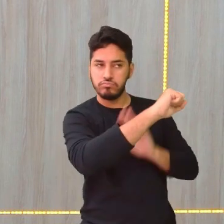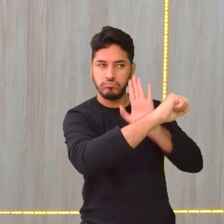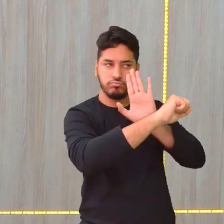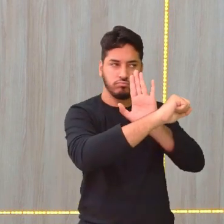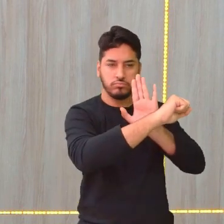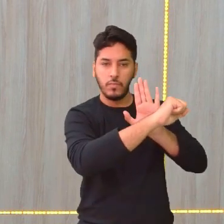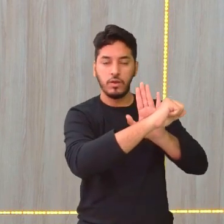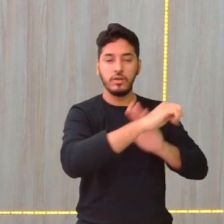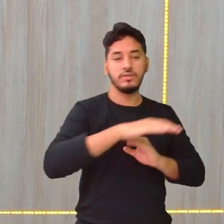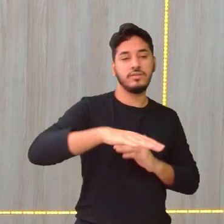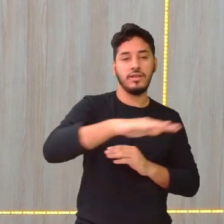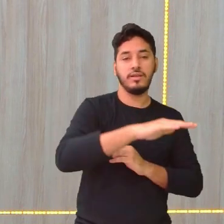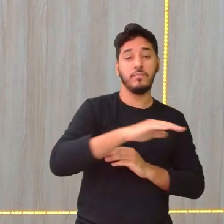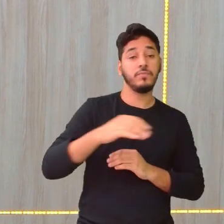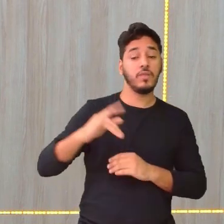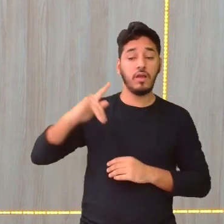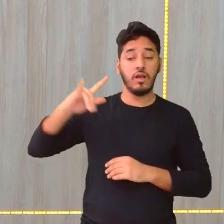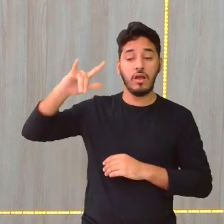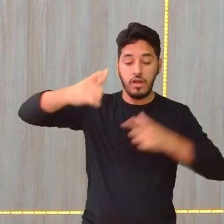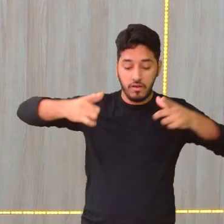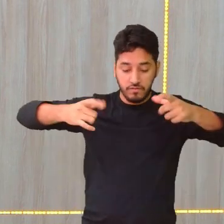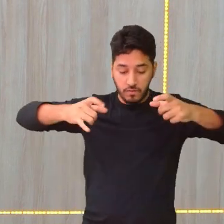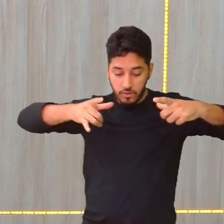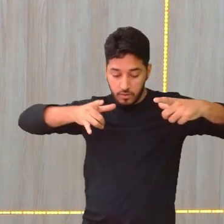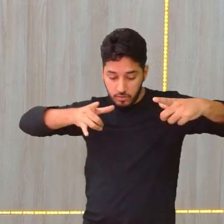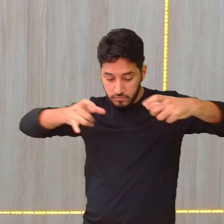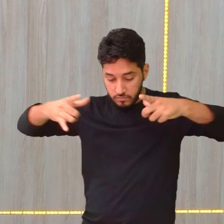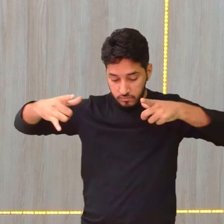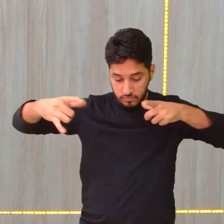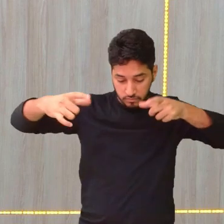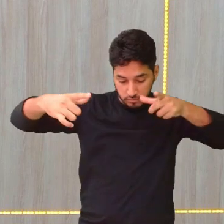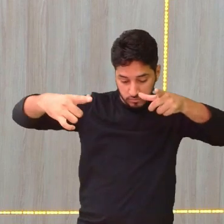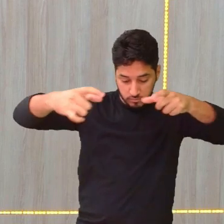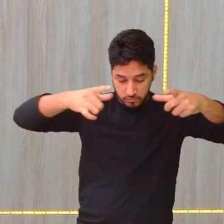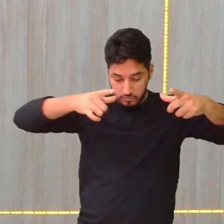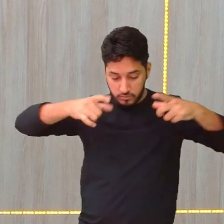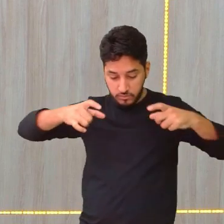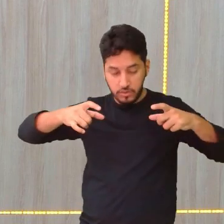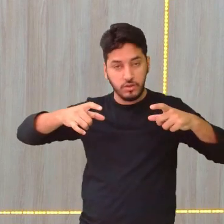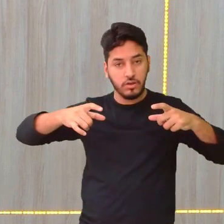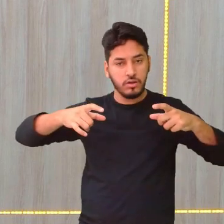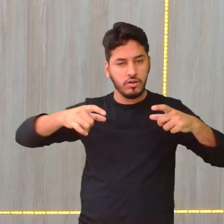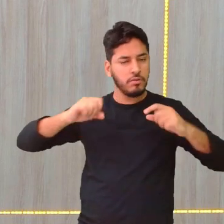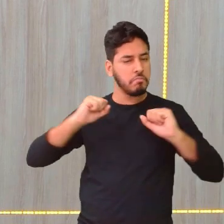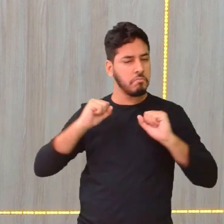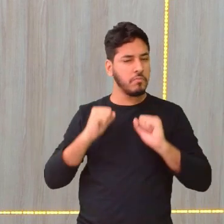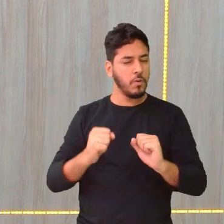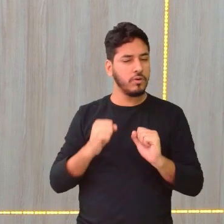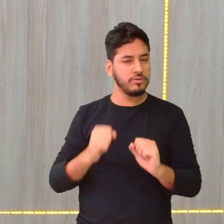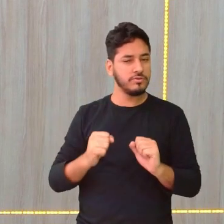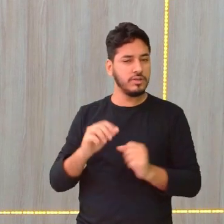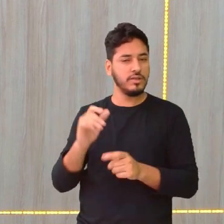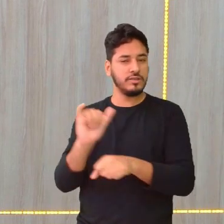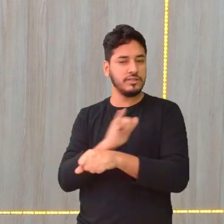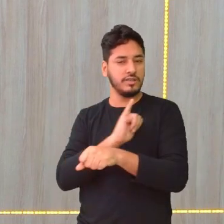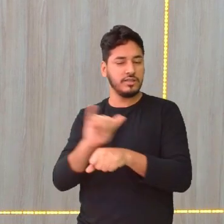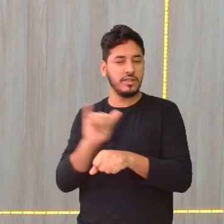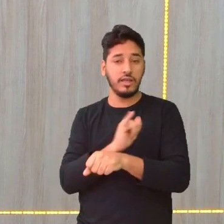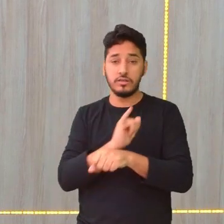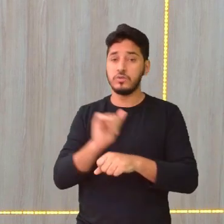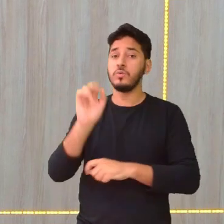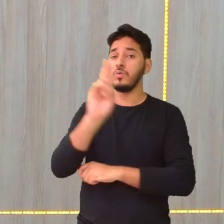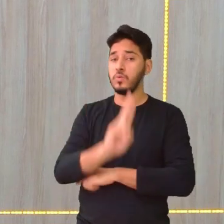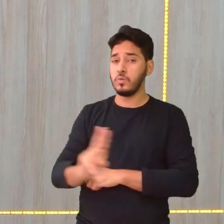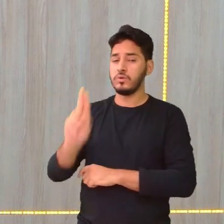e as fotografias aéreas e a cartografia podem ser e são, né, ferramentas muito úteis